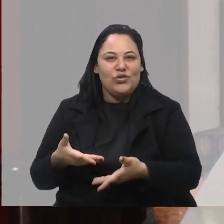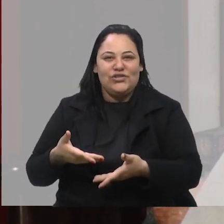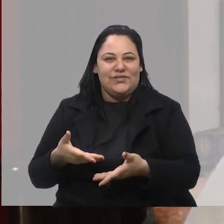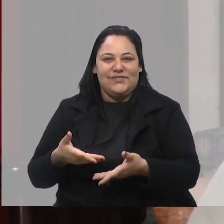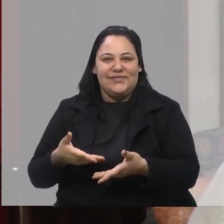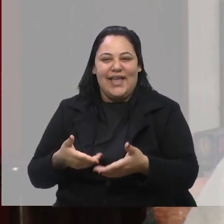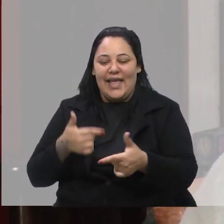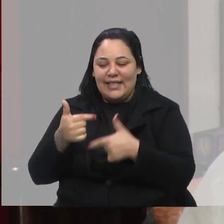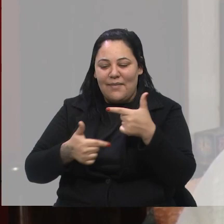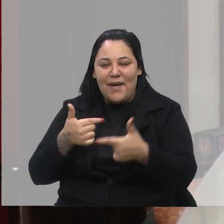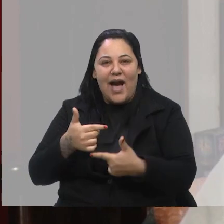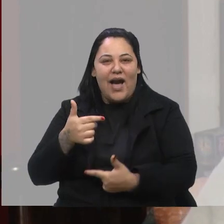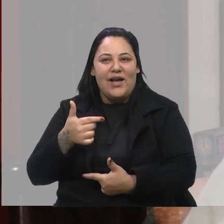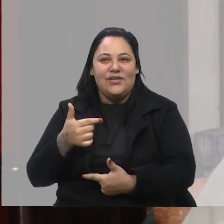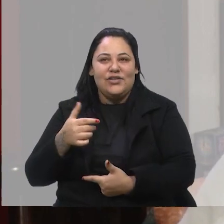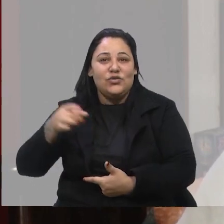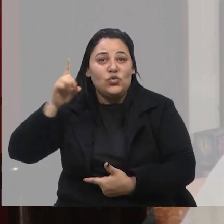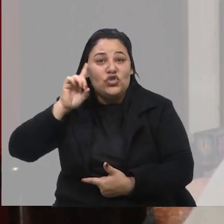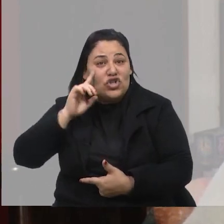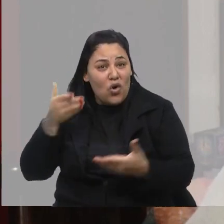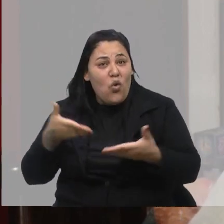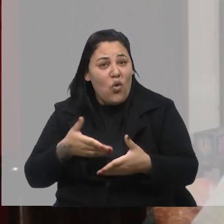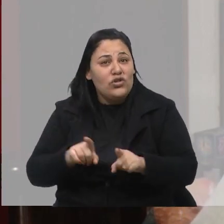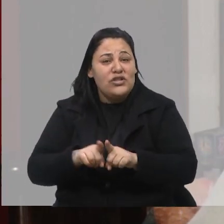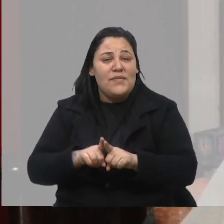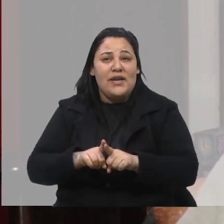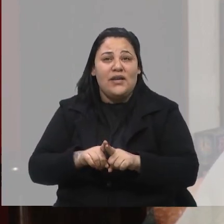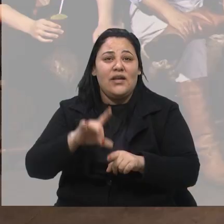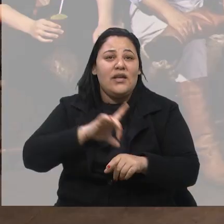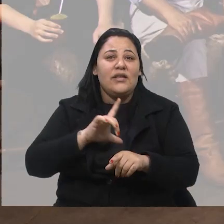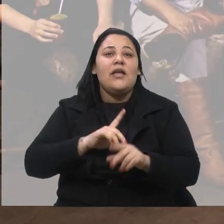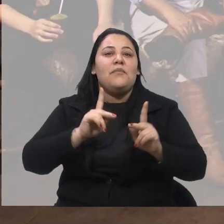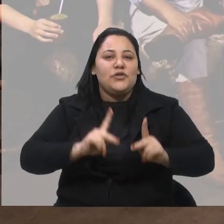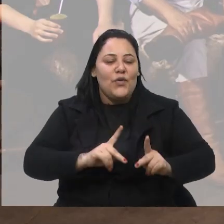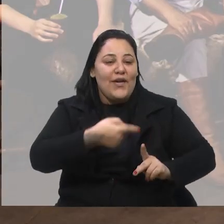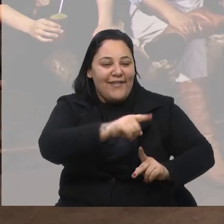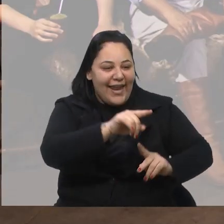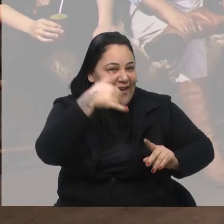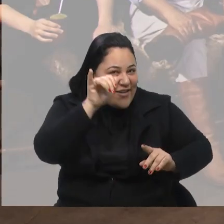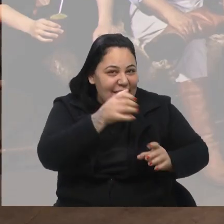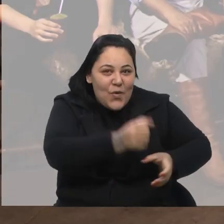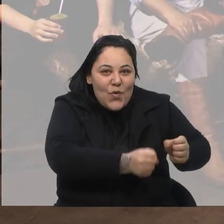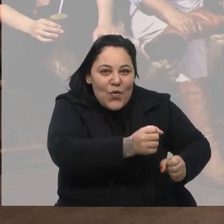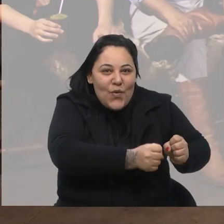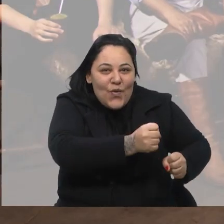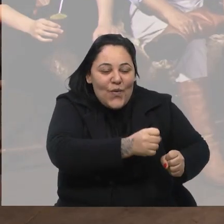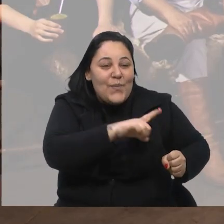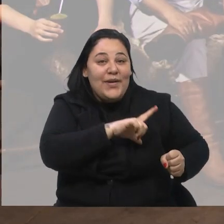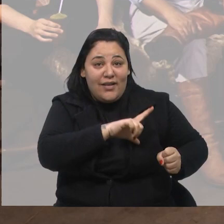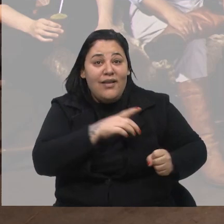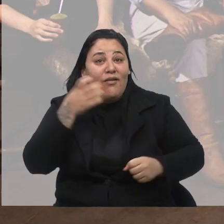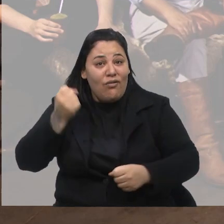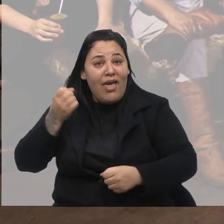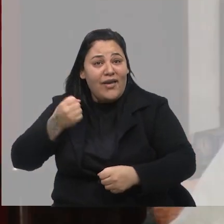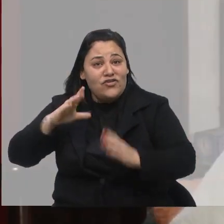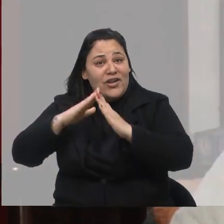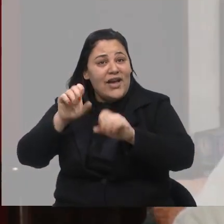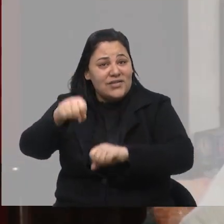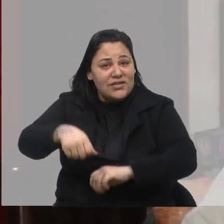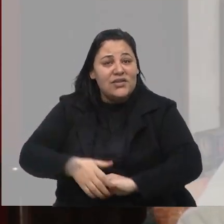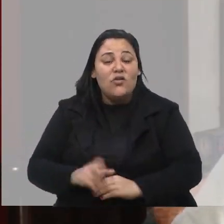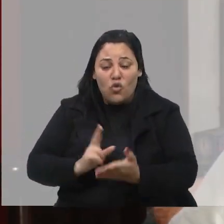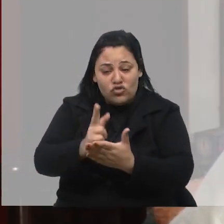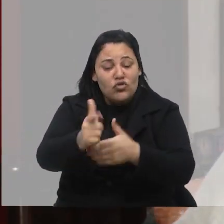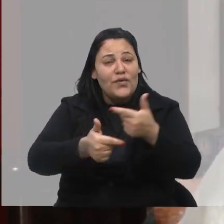trabalhos dos dias atuais. Tem alguém que vai lá ordenhar a vaquinha para que a gente tenha o nosso leite na nossa casa. E para que